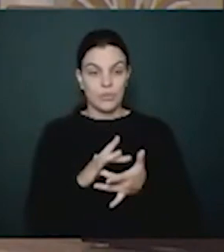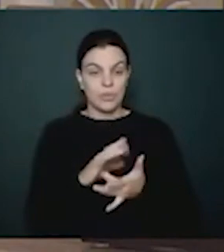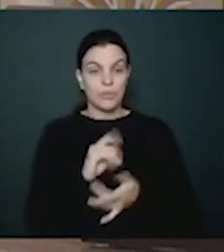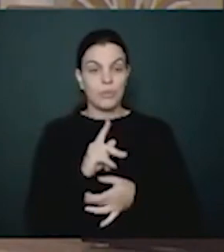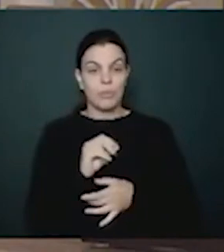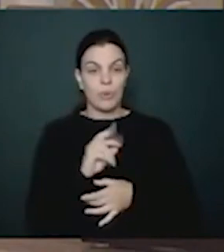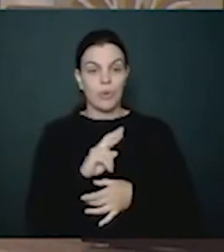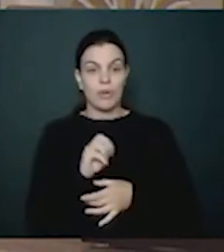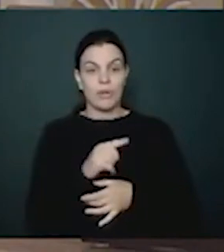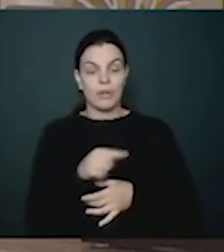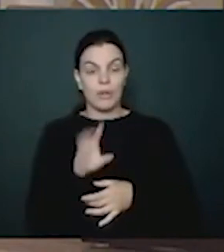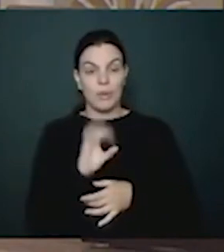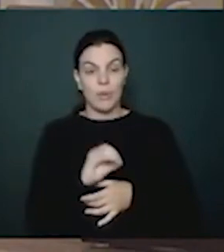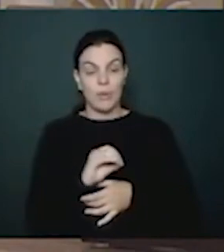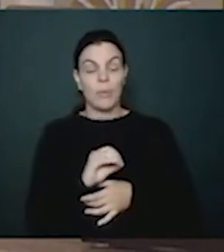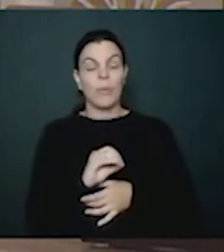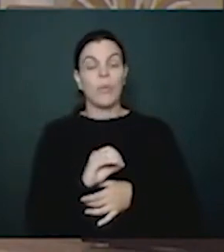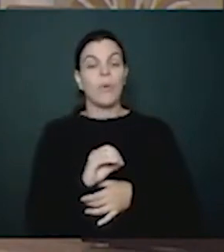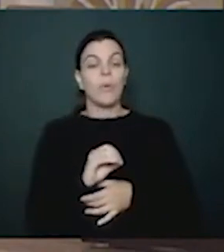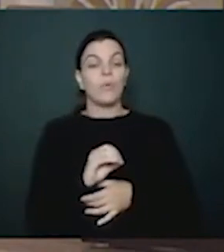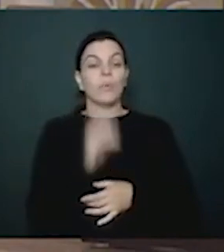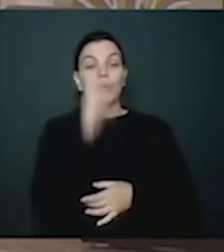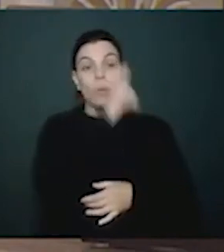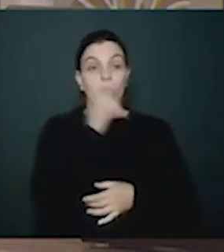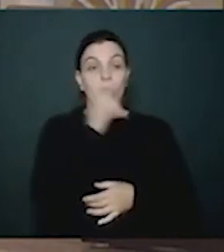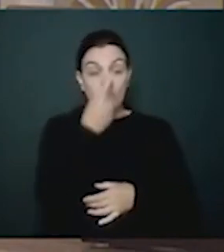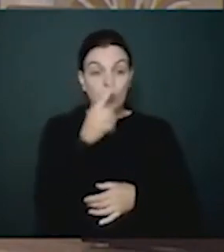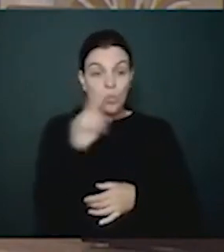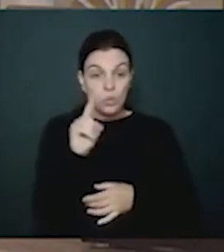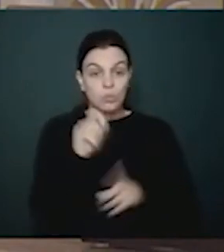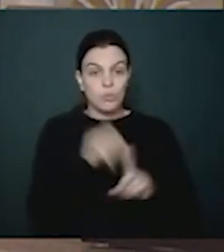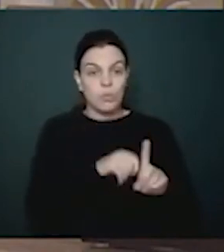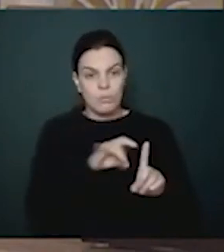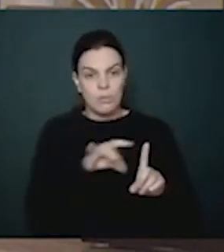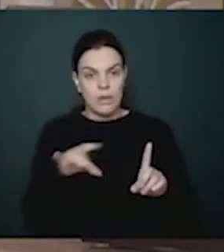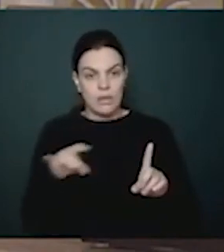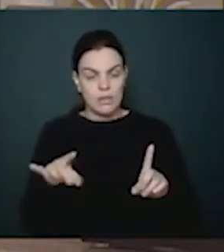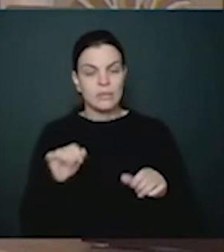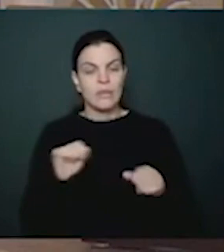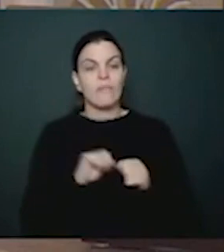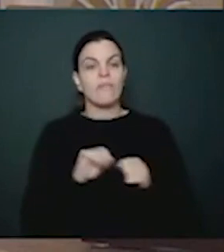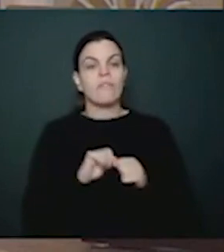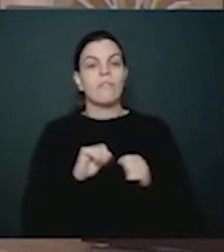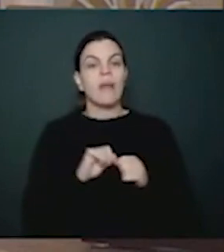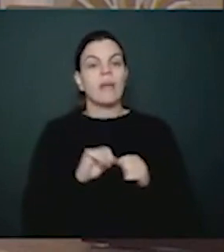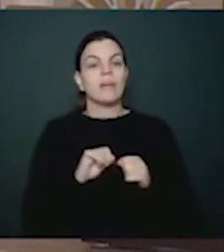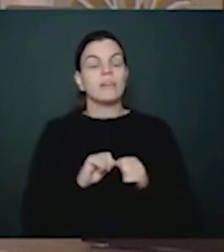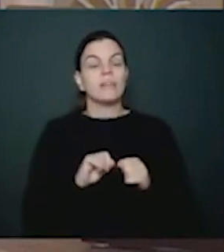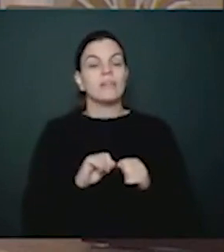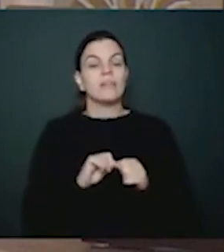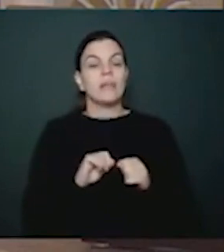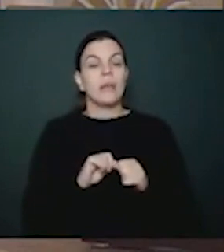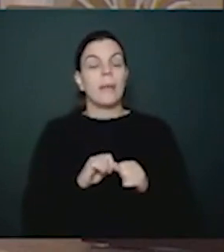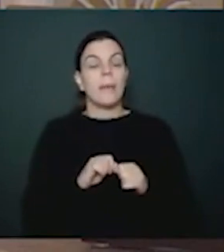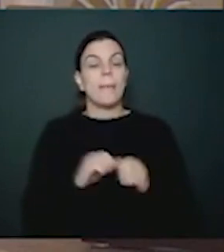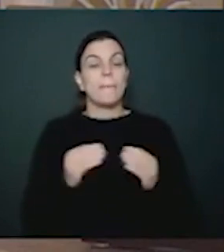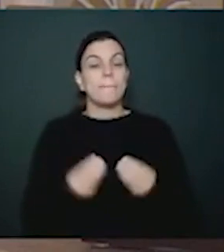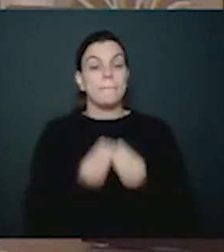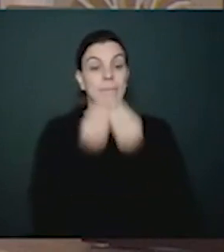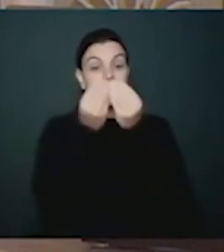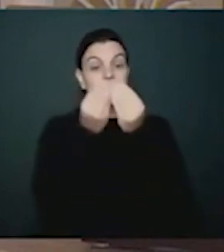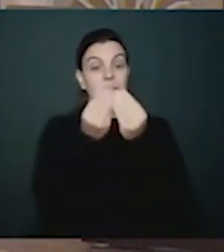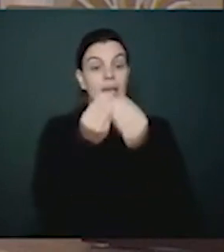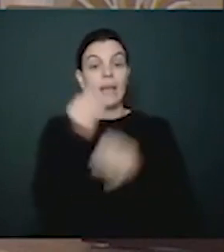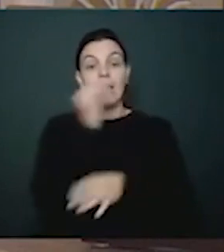ou no último domingo de cada mês, ela celebra uma missa italiana. Então, preservando a história, integrando a